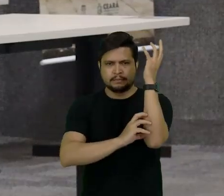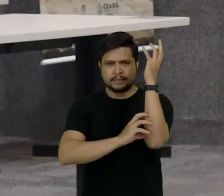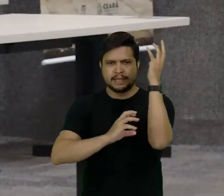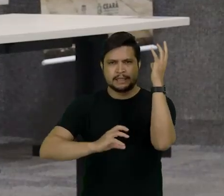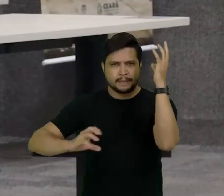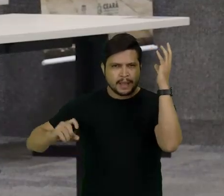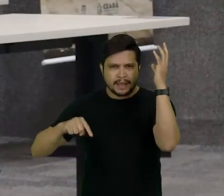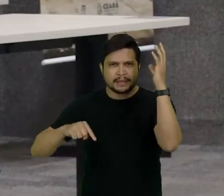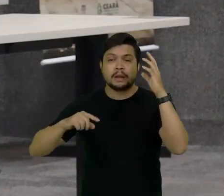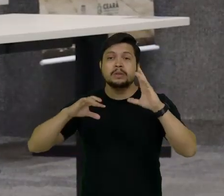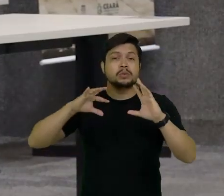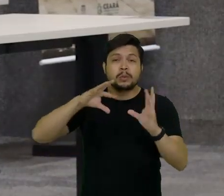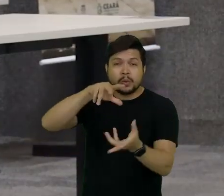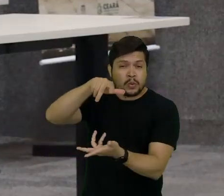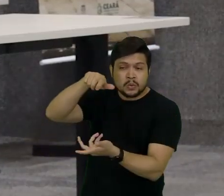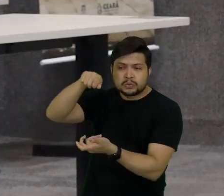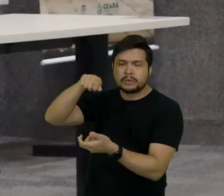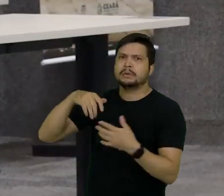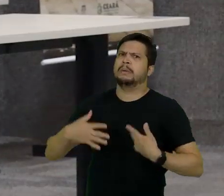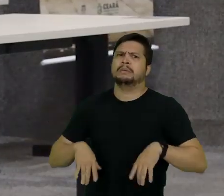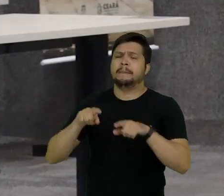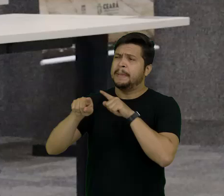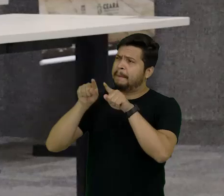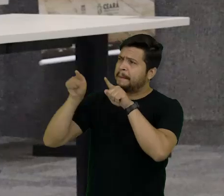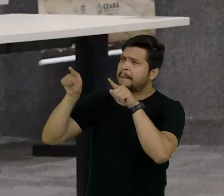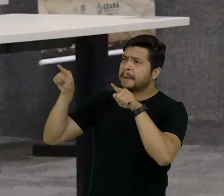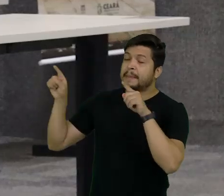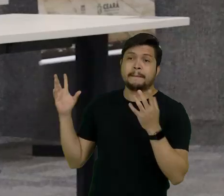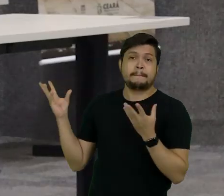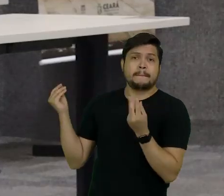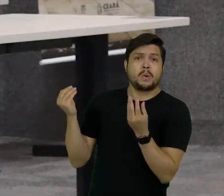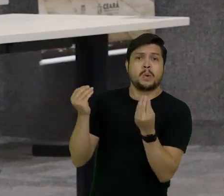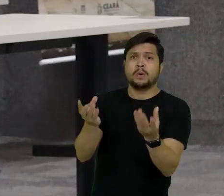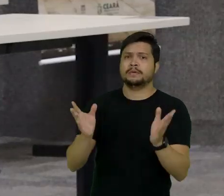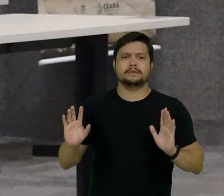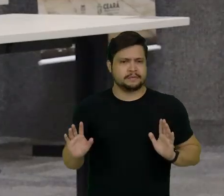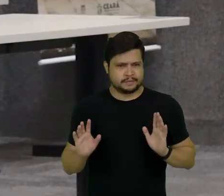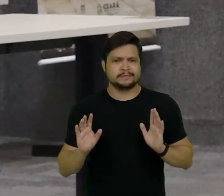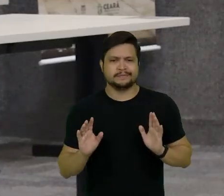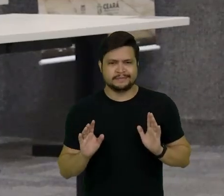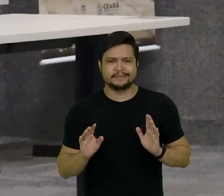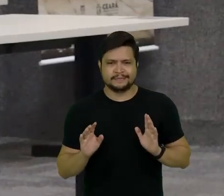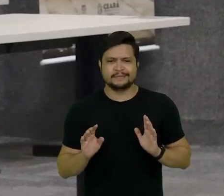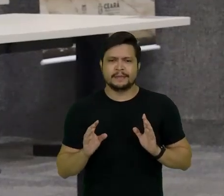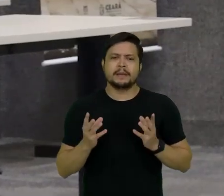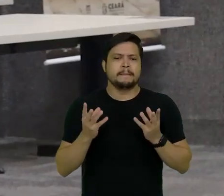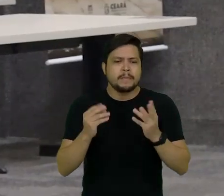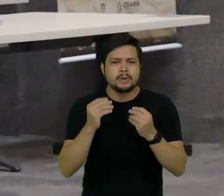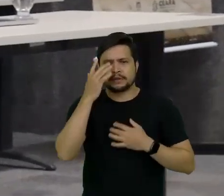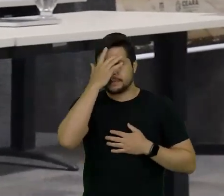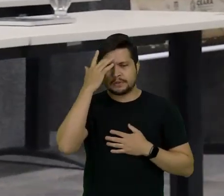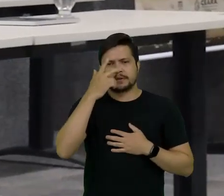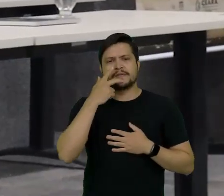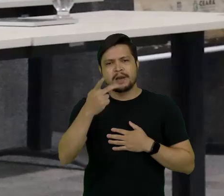mundo, vocês já viram o mapa mundi, o tanto de área árida e semiárida, isso tudo é campo aberto de trabalho para nós